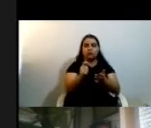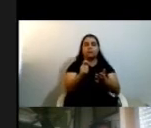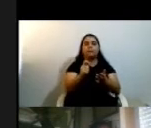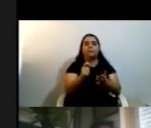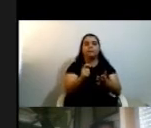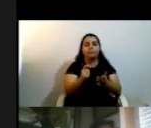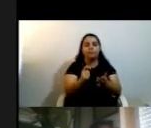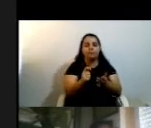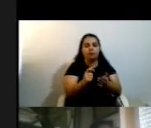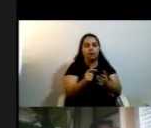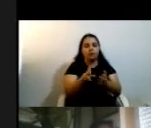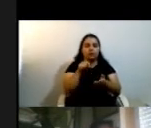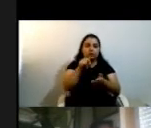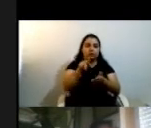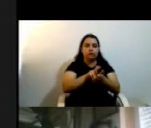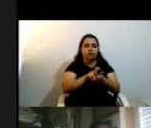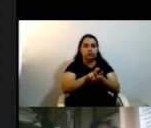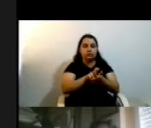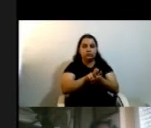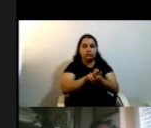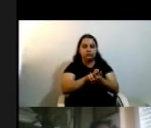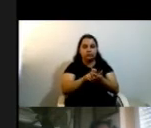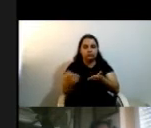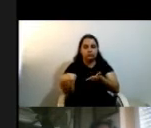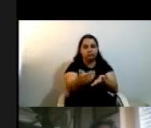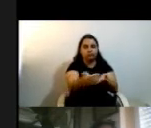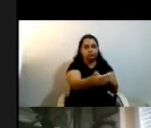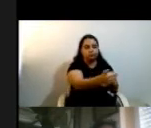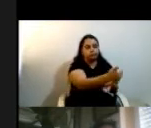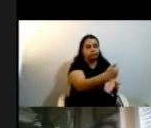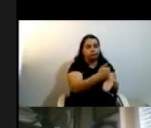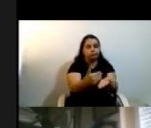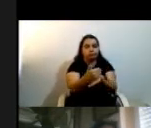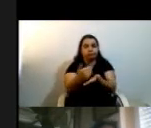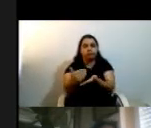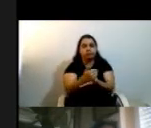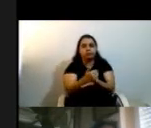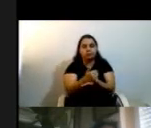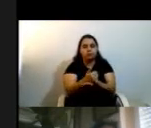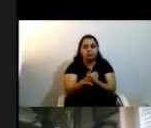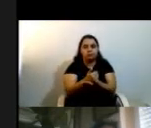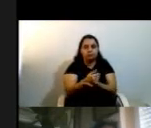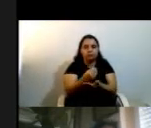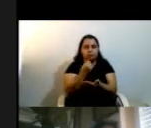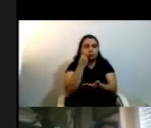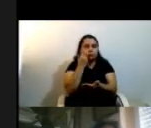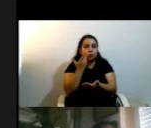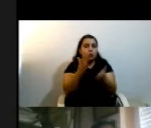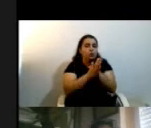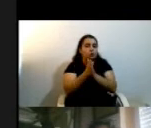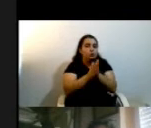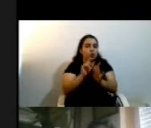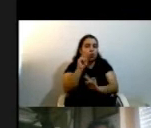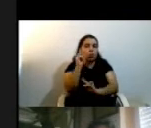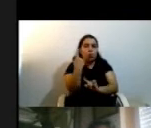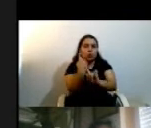e resultados esses que foram conseguidos através de dois instrumentos muito, muito